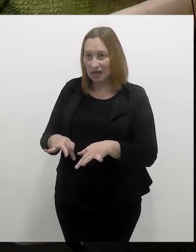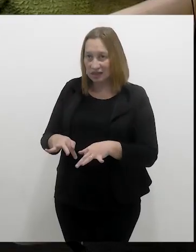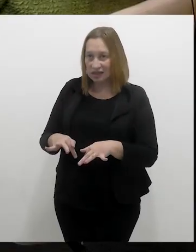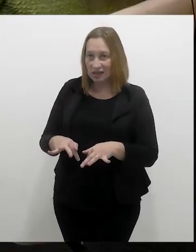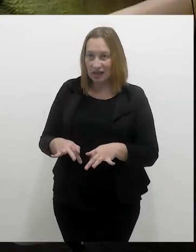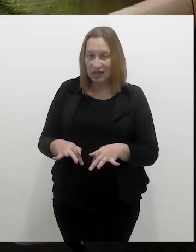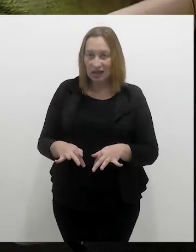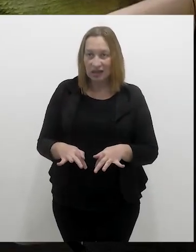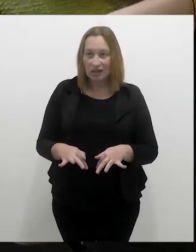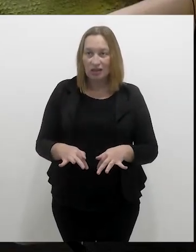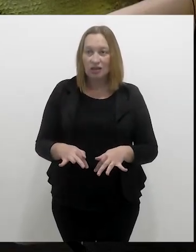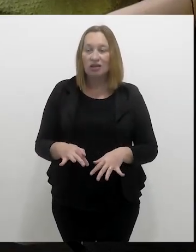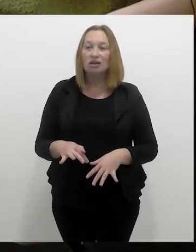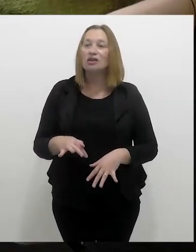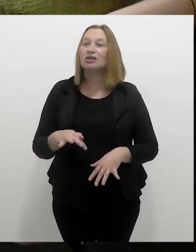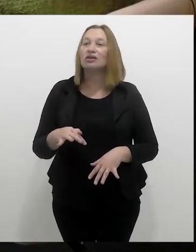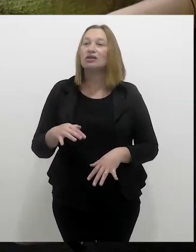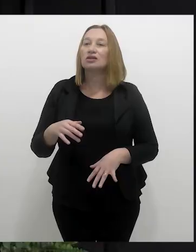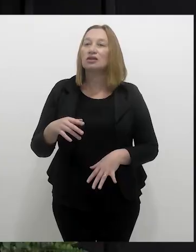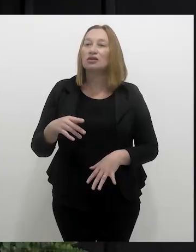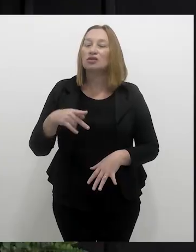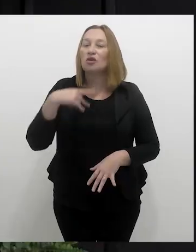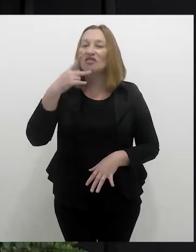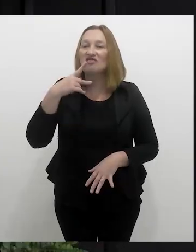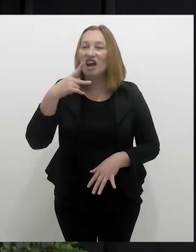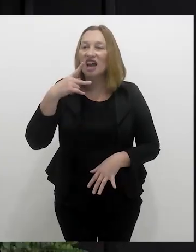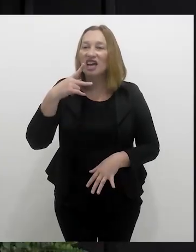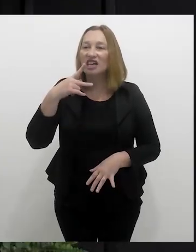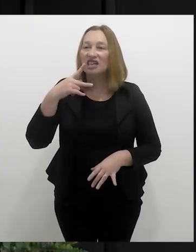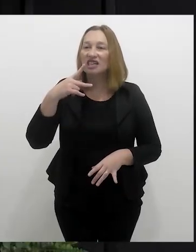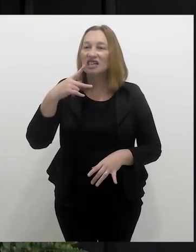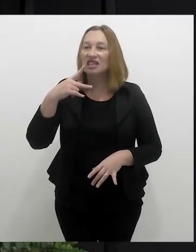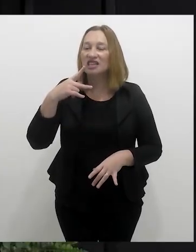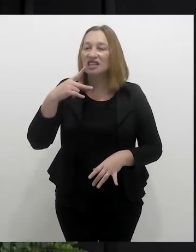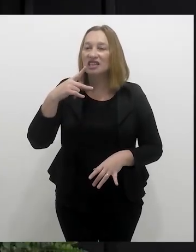e vamos terminar fazendo o seu chamamento de guerra?